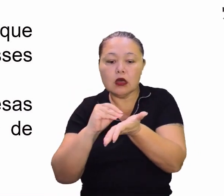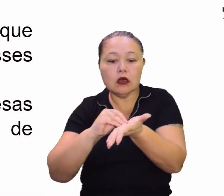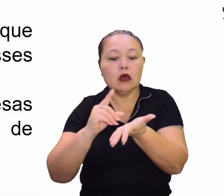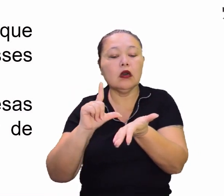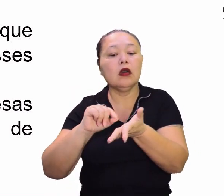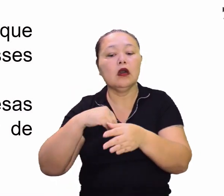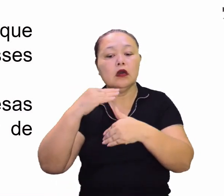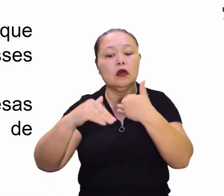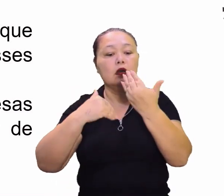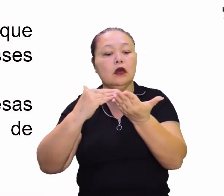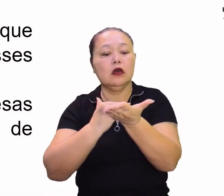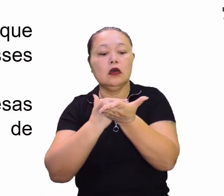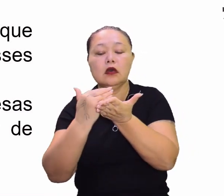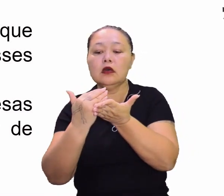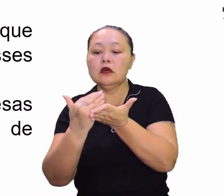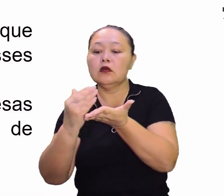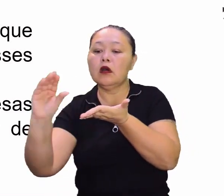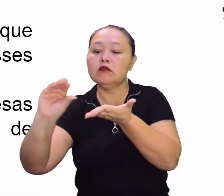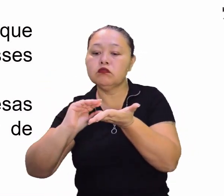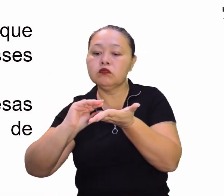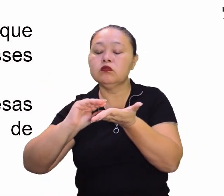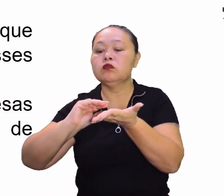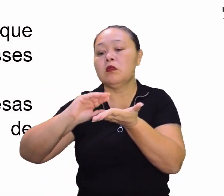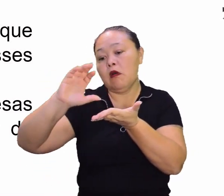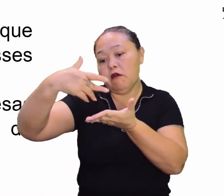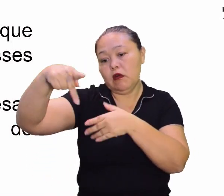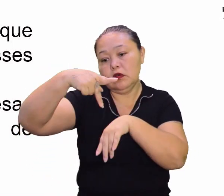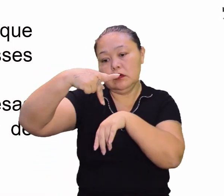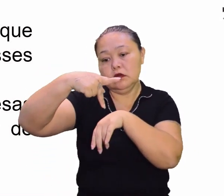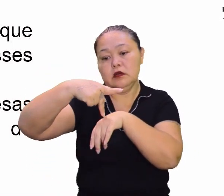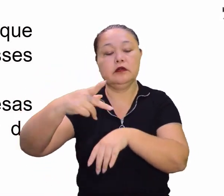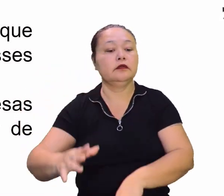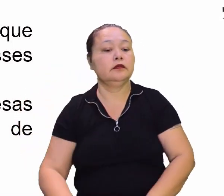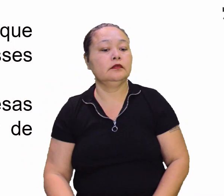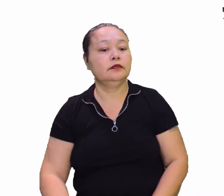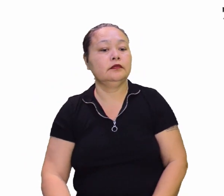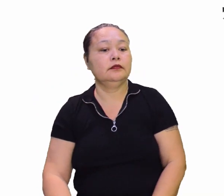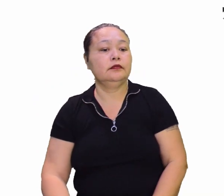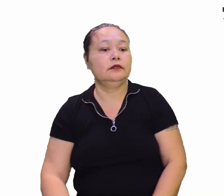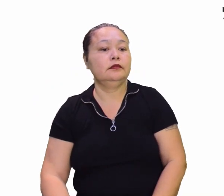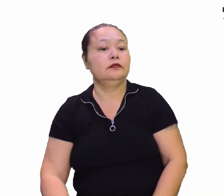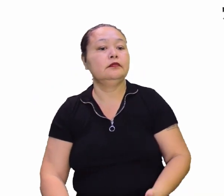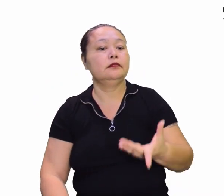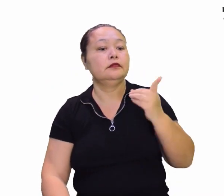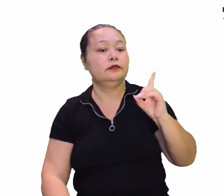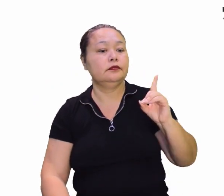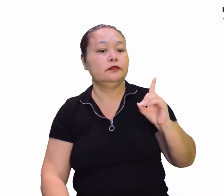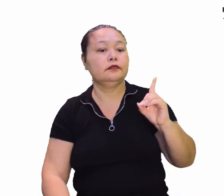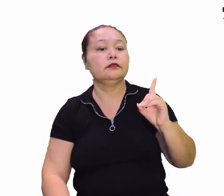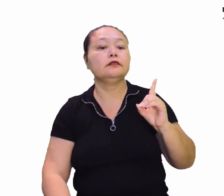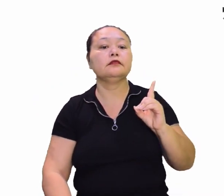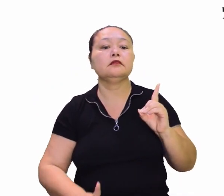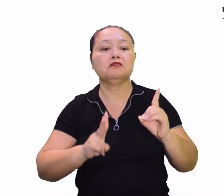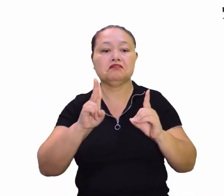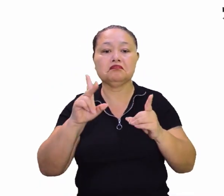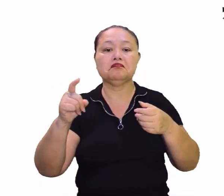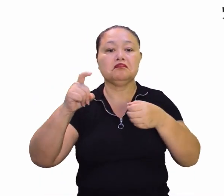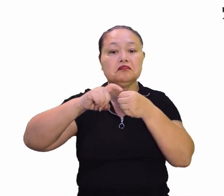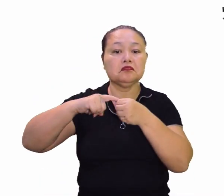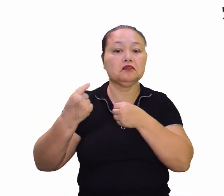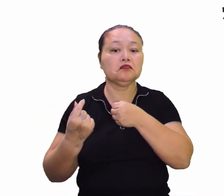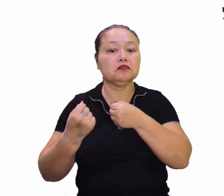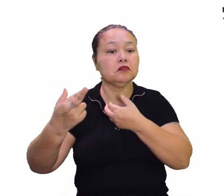se desenvolveram a partir de capitais estrangeiros. E a D. Forte